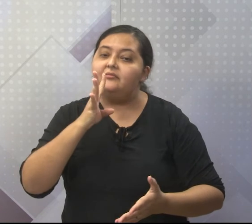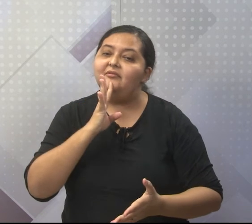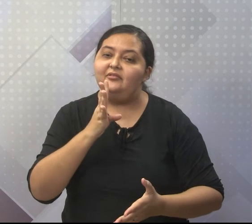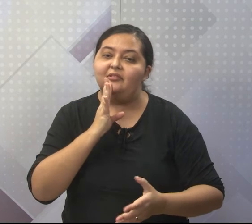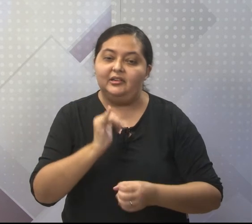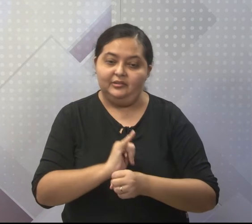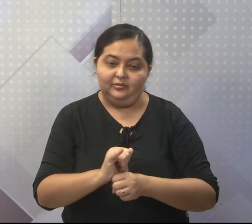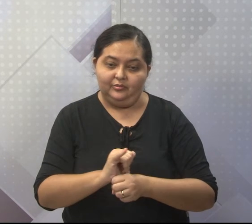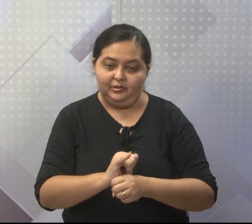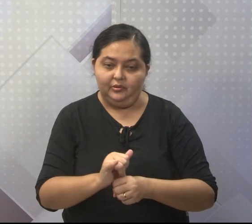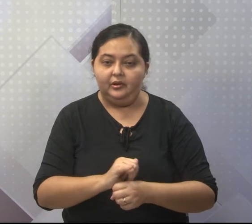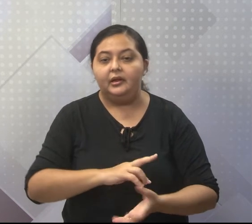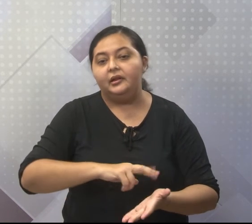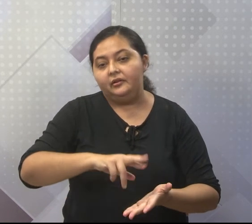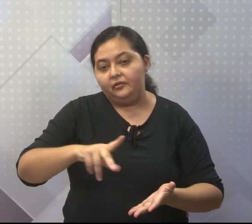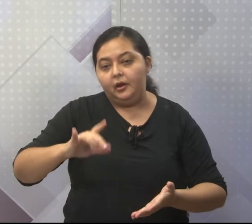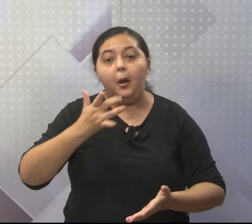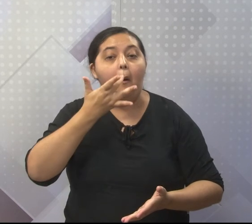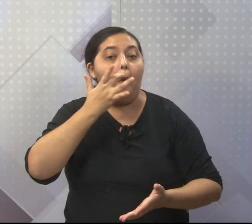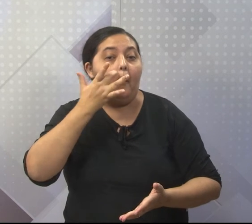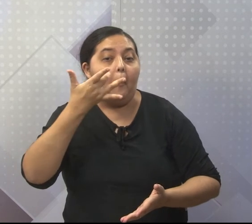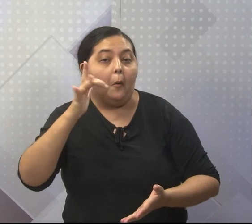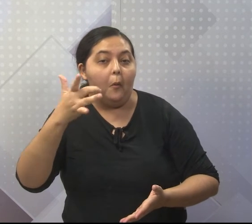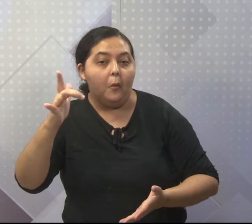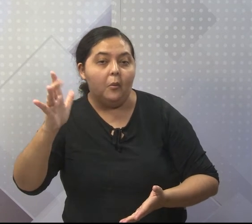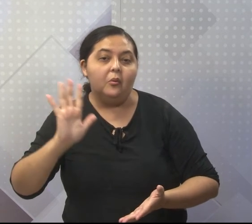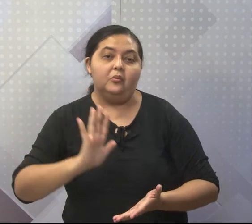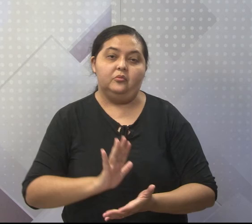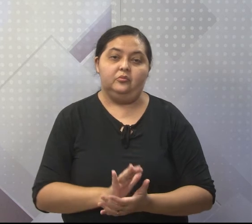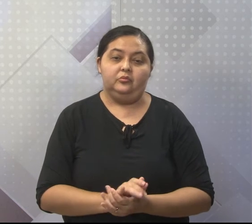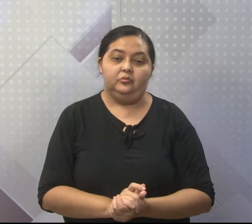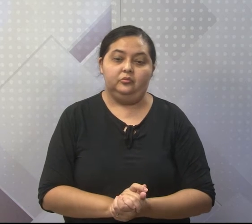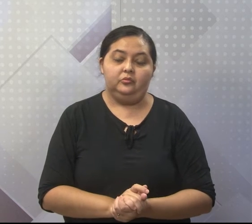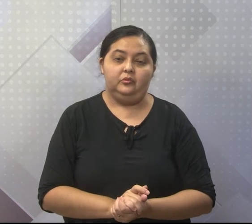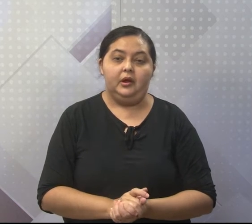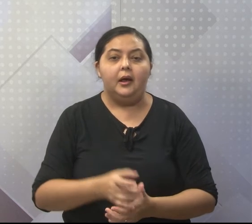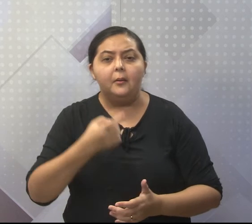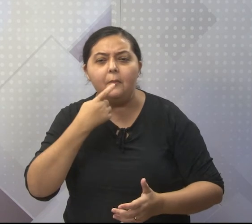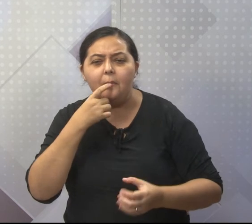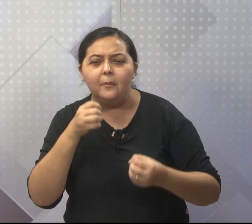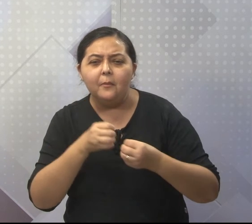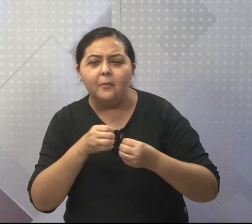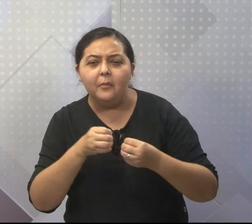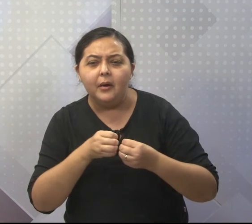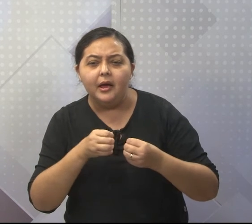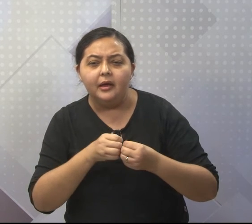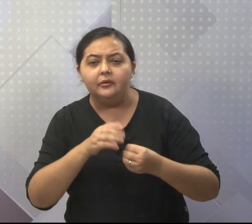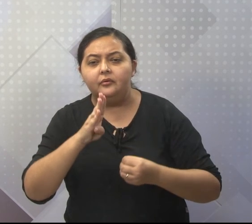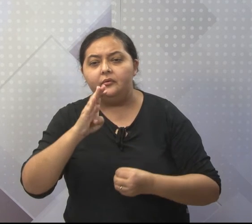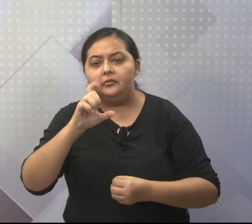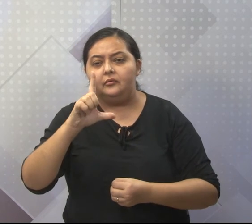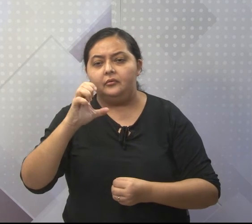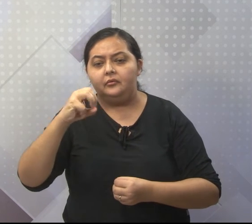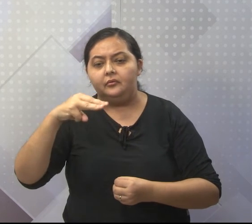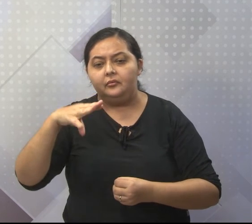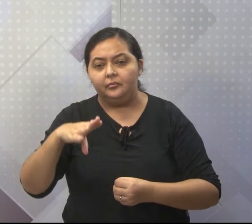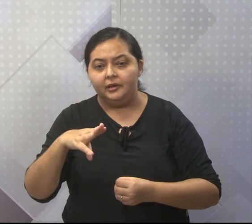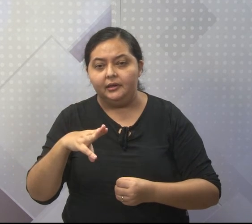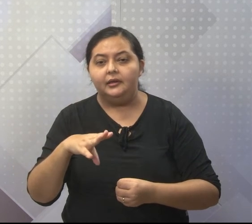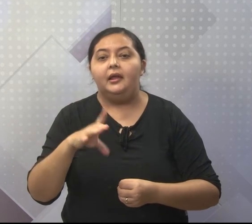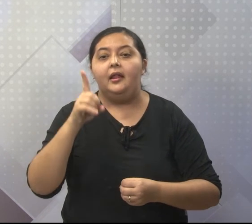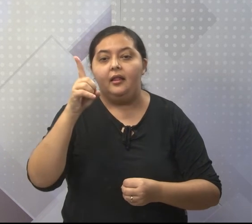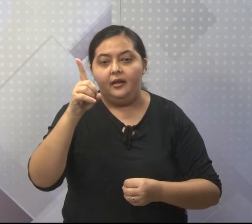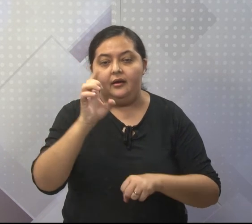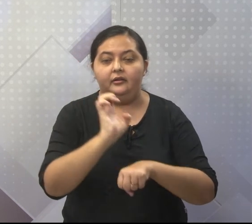valioso mas a gente também tem a exploração do ouro se você analisar ali perto de Belém ali o Carajás Teve muita exploração